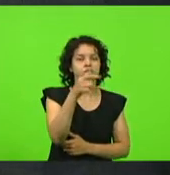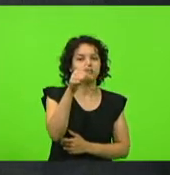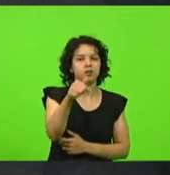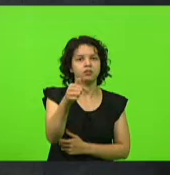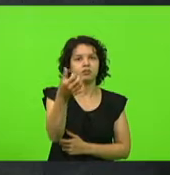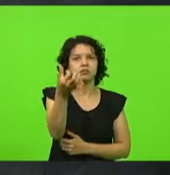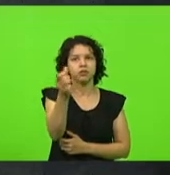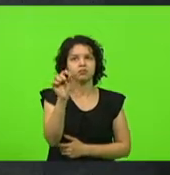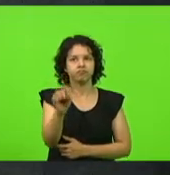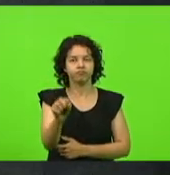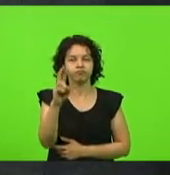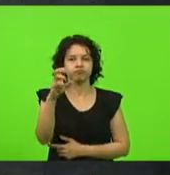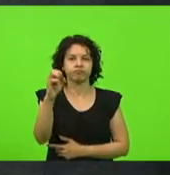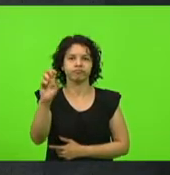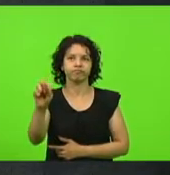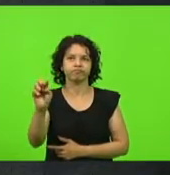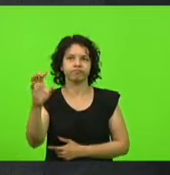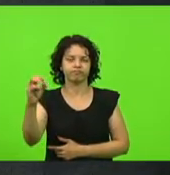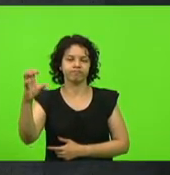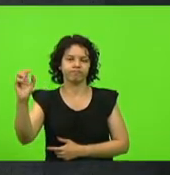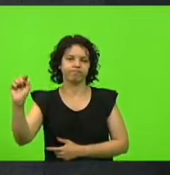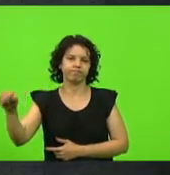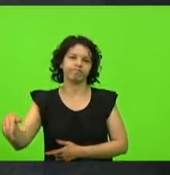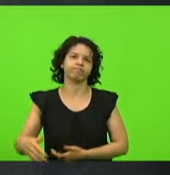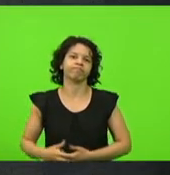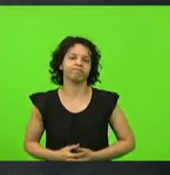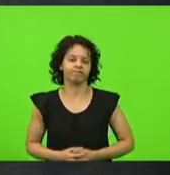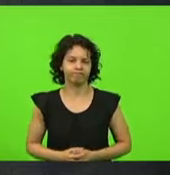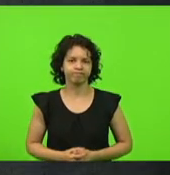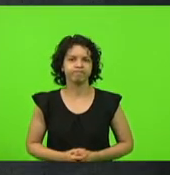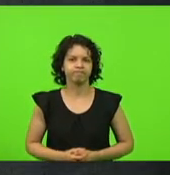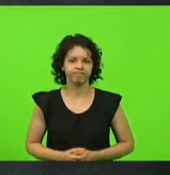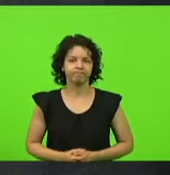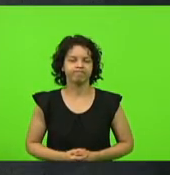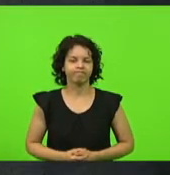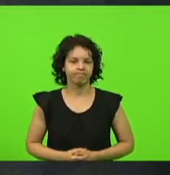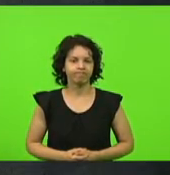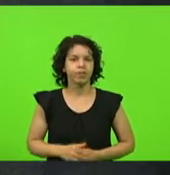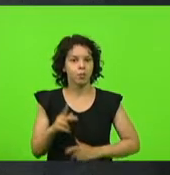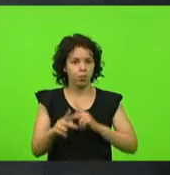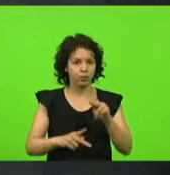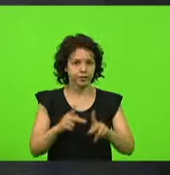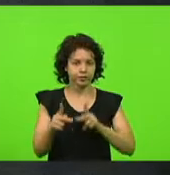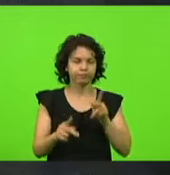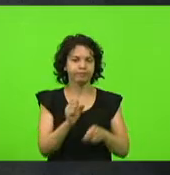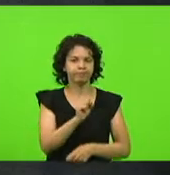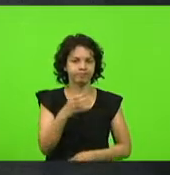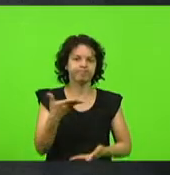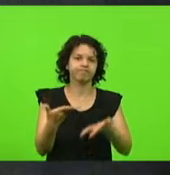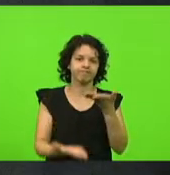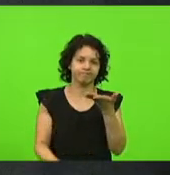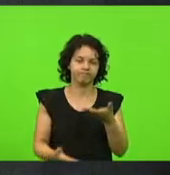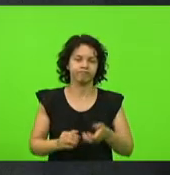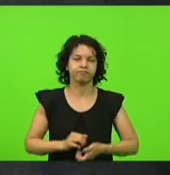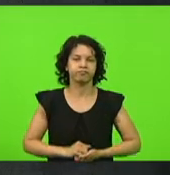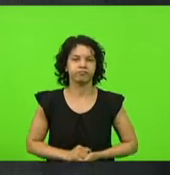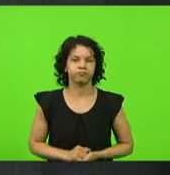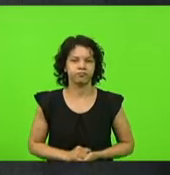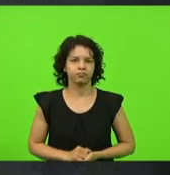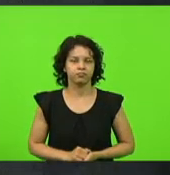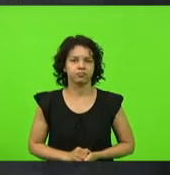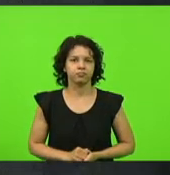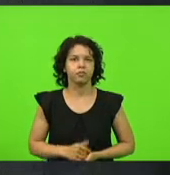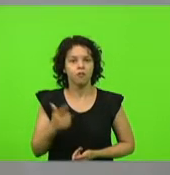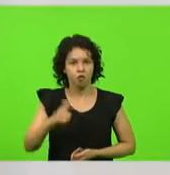276 milhões de reais que deixaram de ser utilizados pelo cidadão catarinense. Volta para a minha imagem um